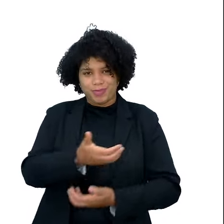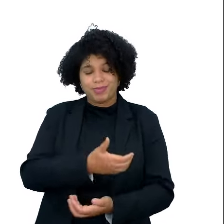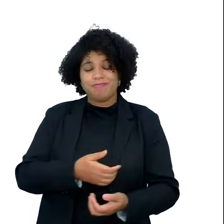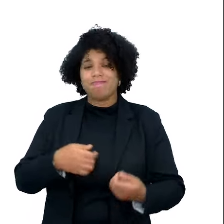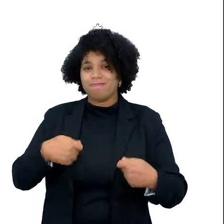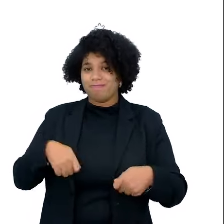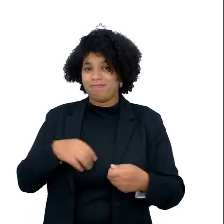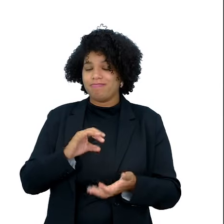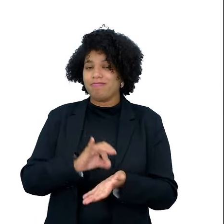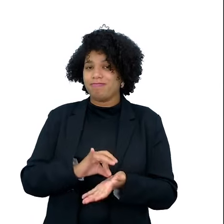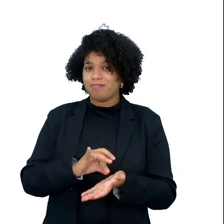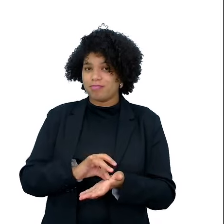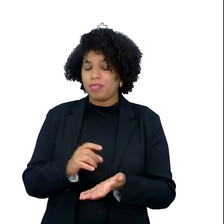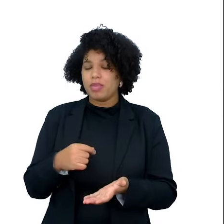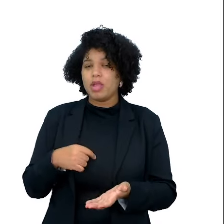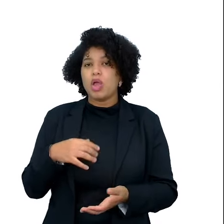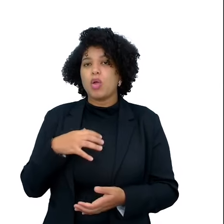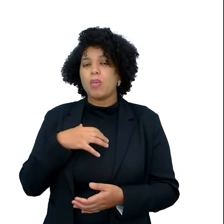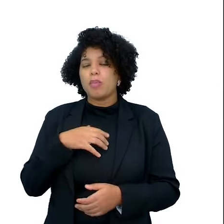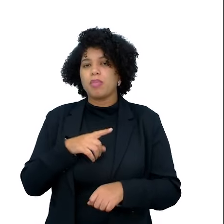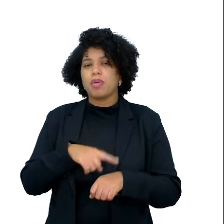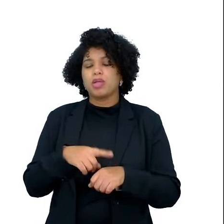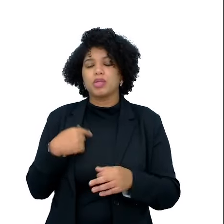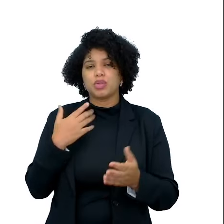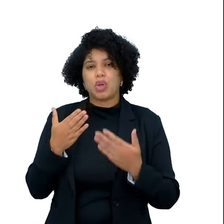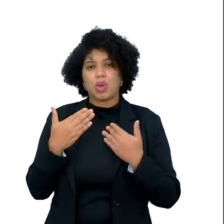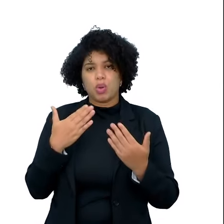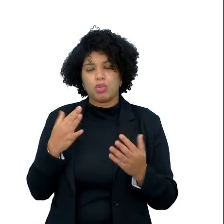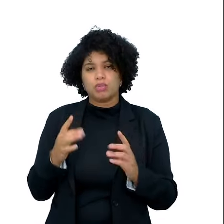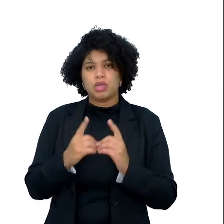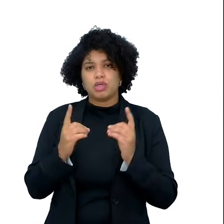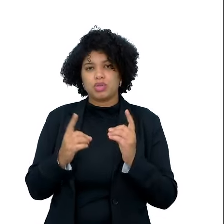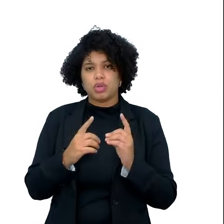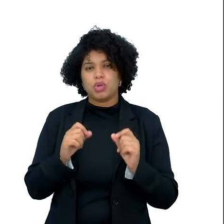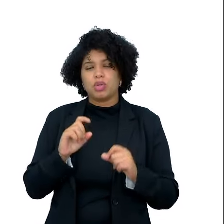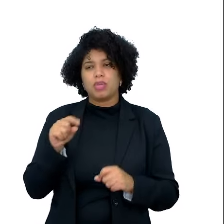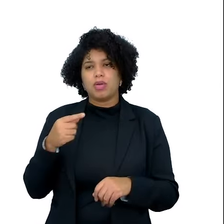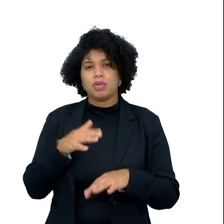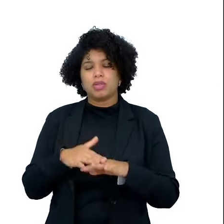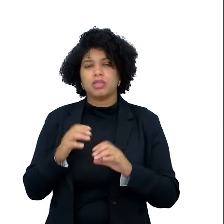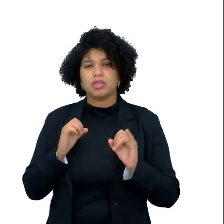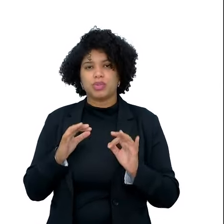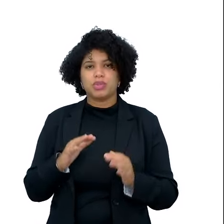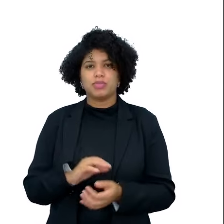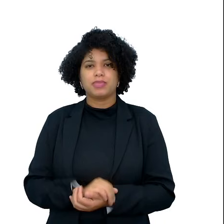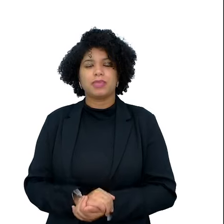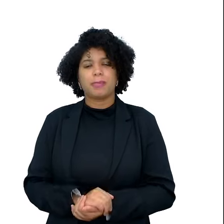fato, ter momentos em que a gente dialogue e converse para próximas ações.